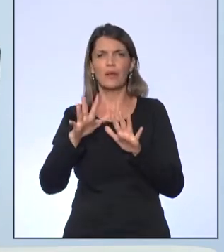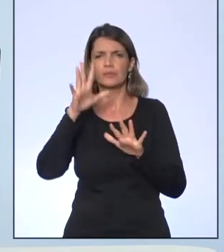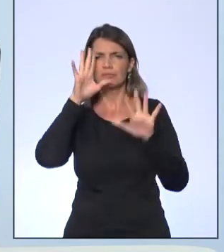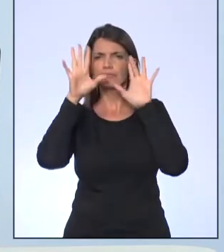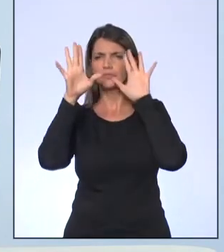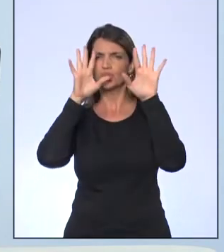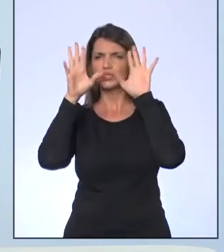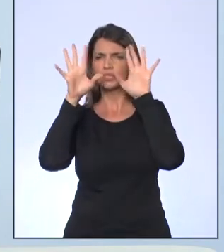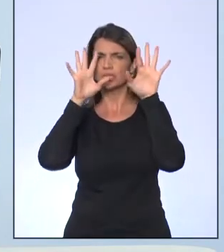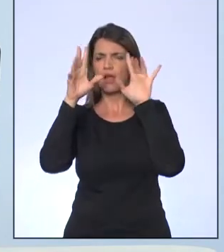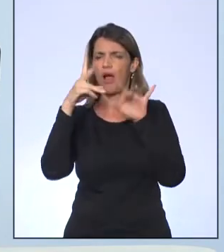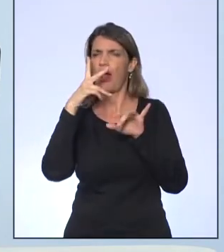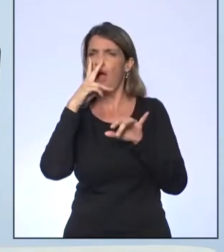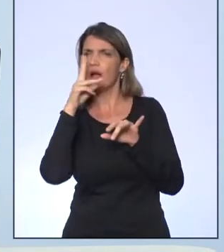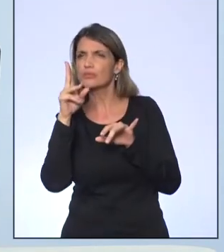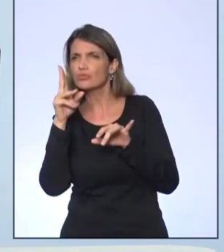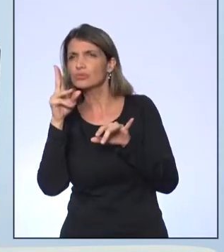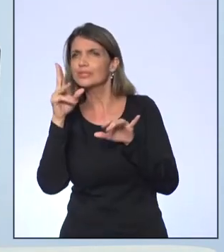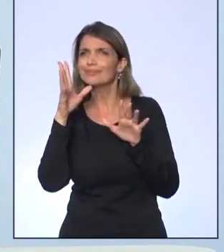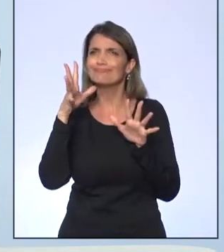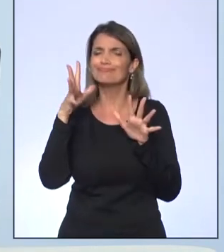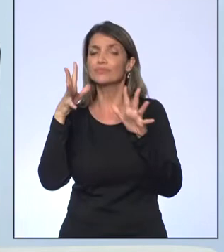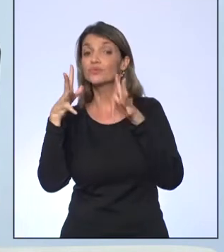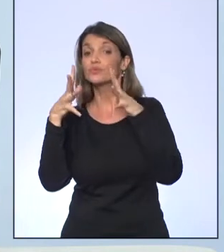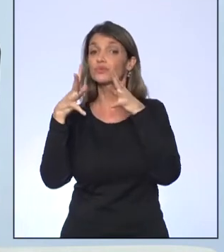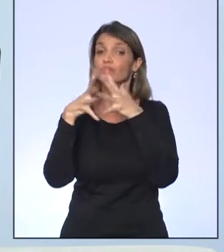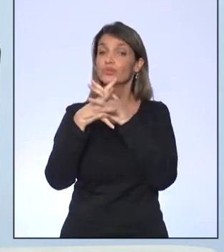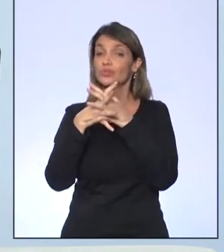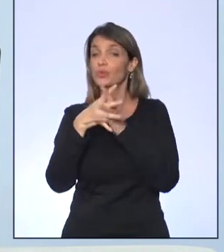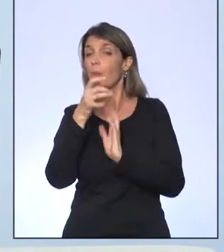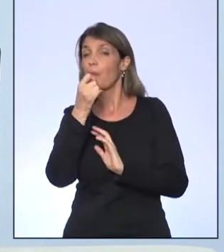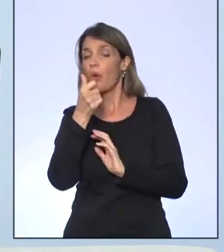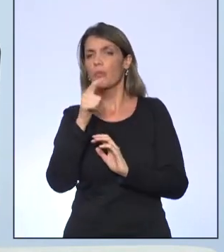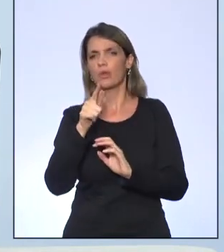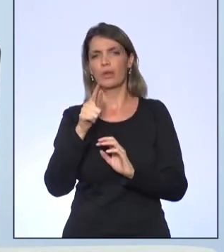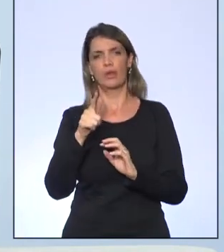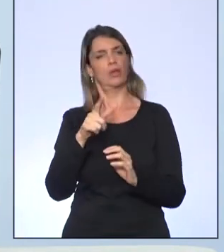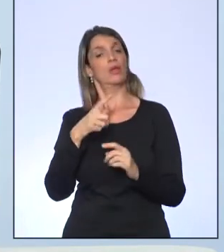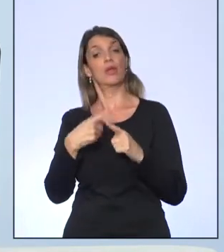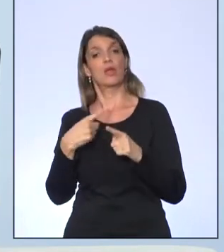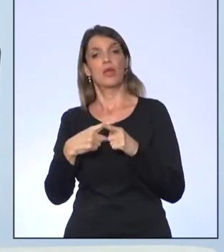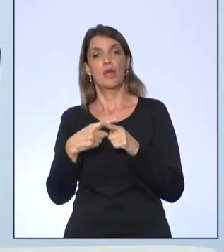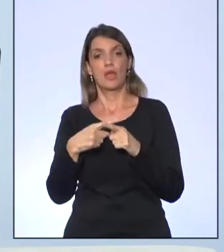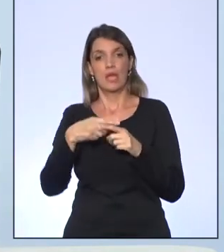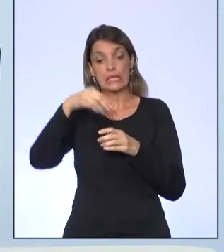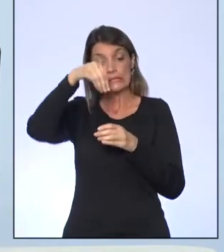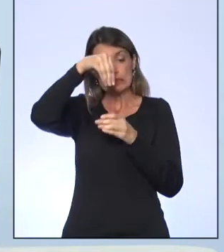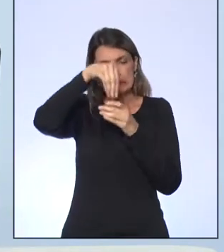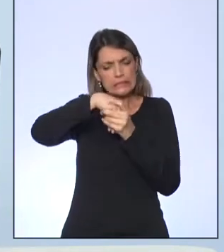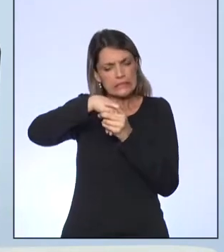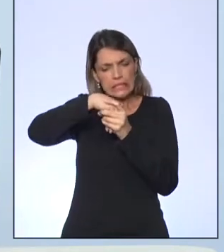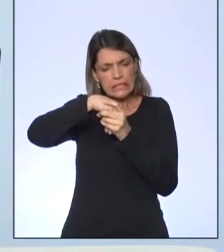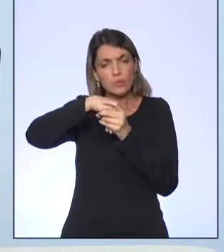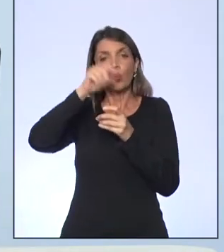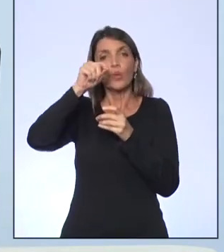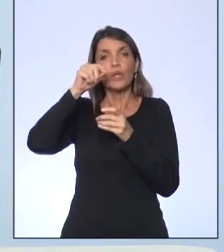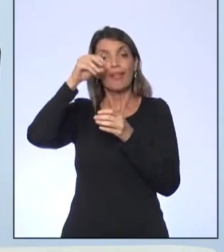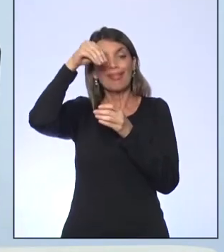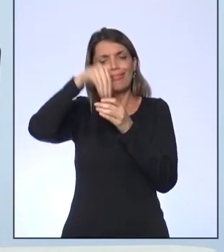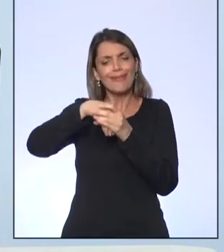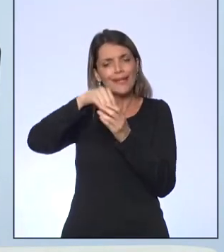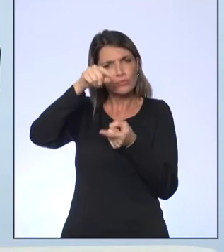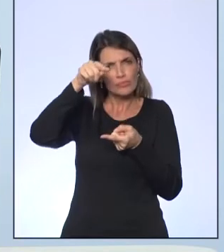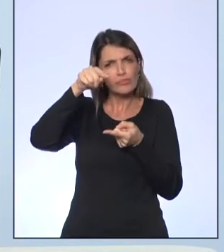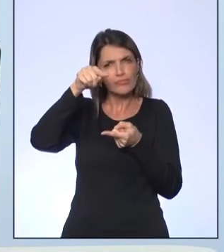quem pensou nisso deve ter dado uma confundidinha aí. Porque elevação na pressão interna. O que é o interno? É dentro da garrafa